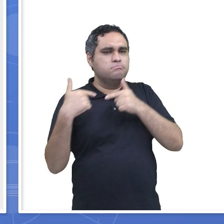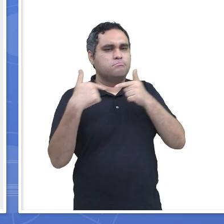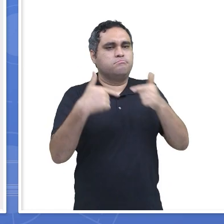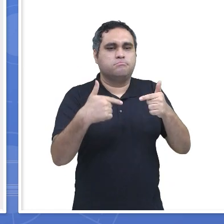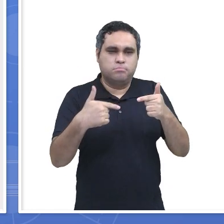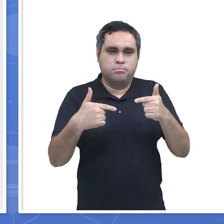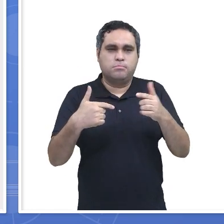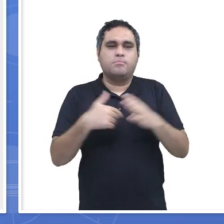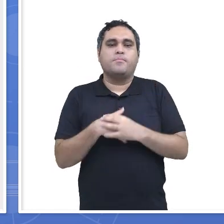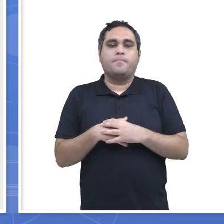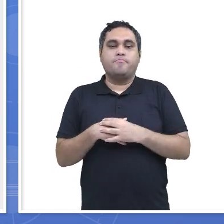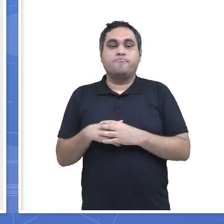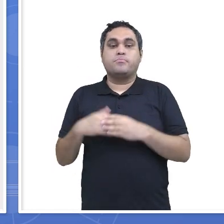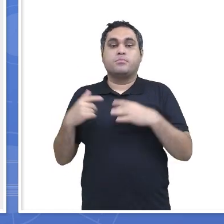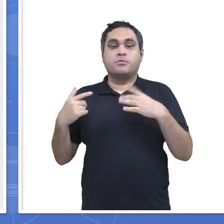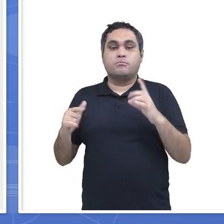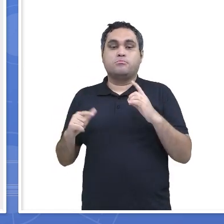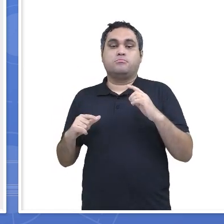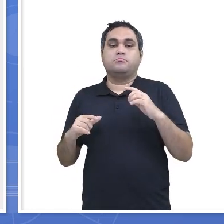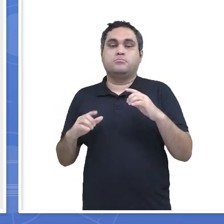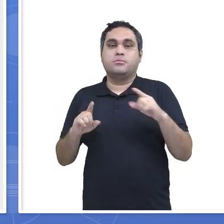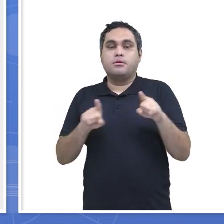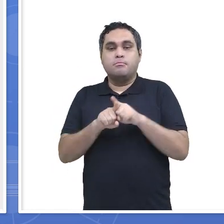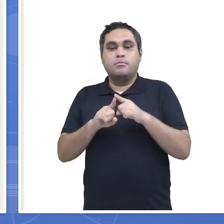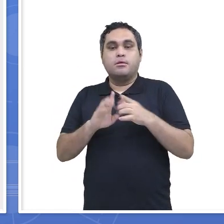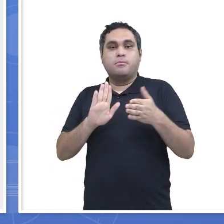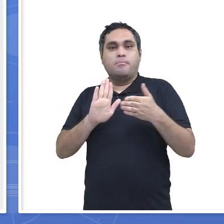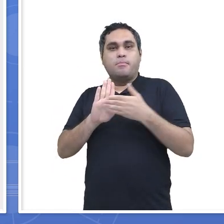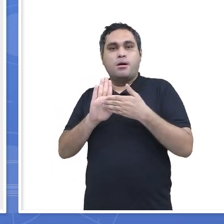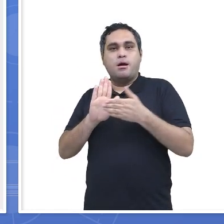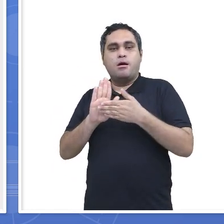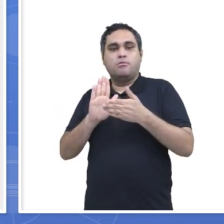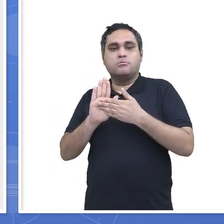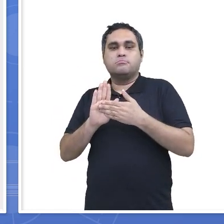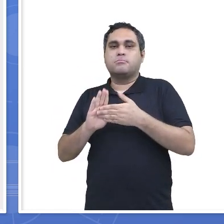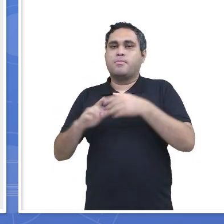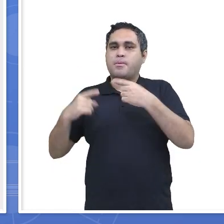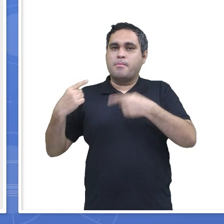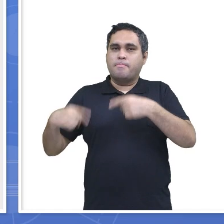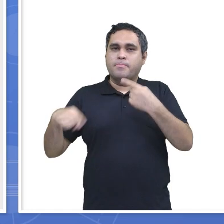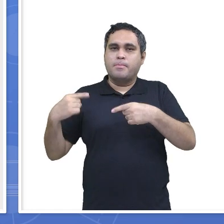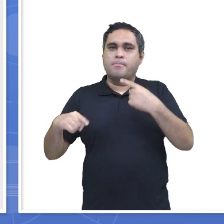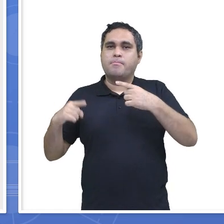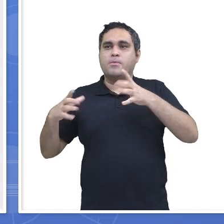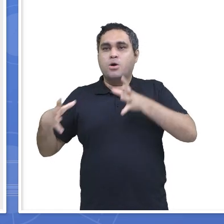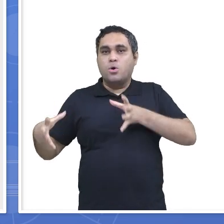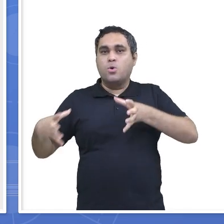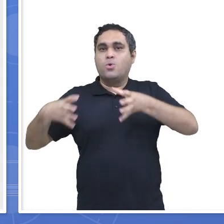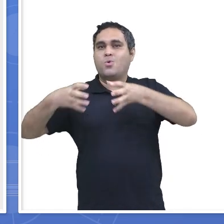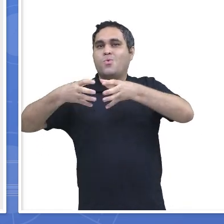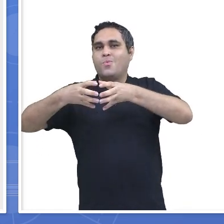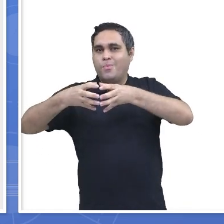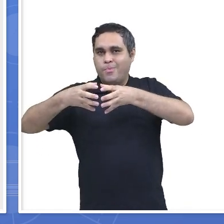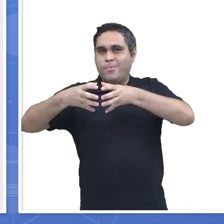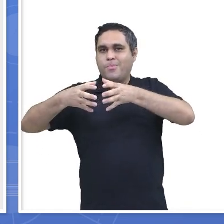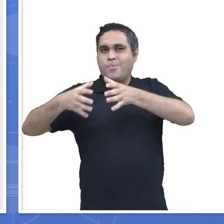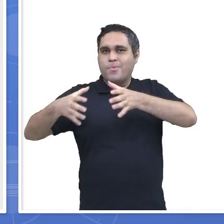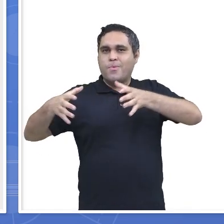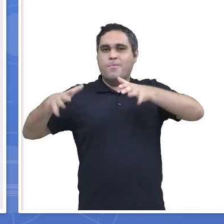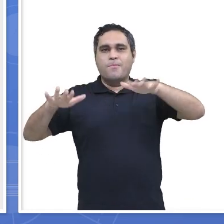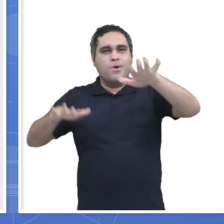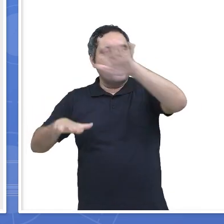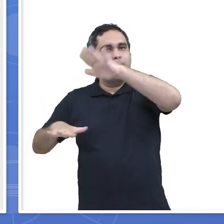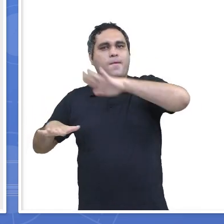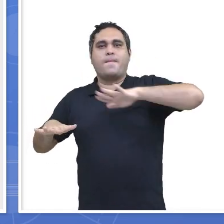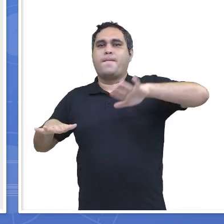lutas coletivas por políticas sociais e direitos coletivos num âmbito mais conjuntural